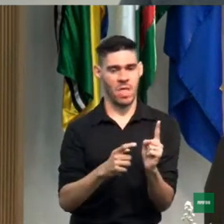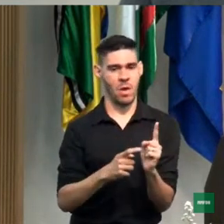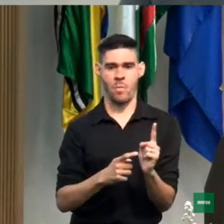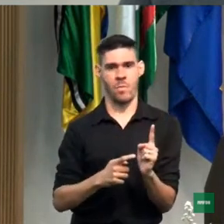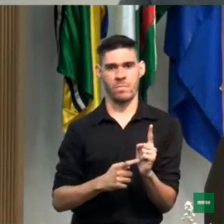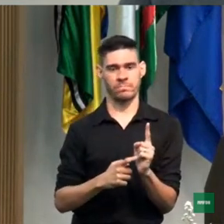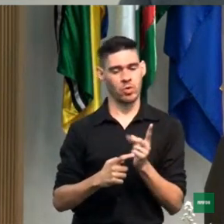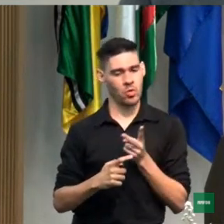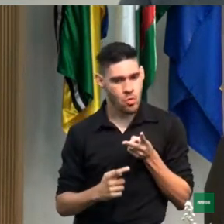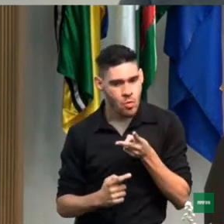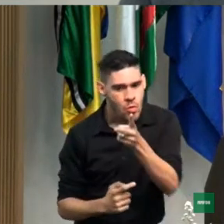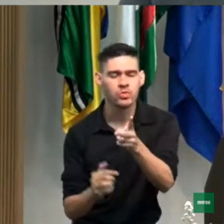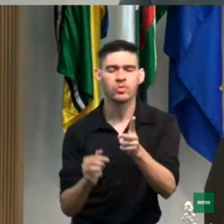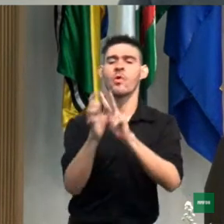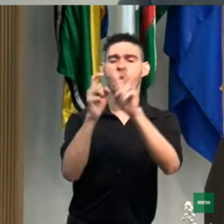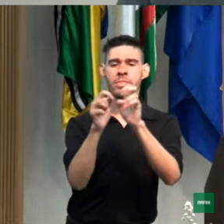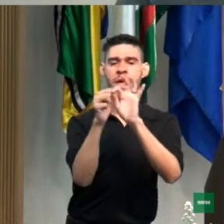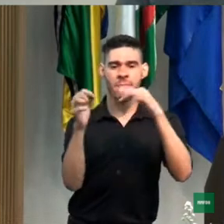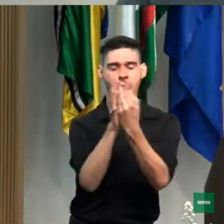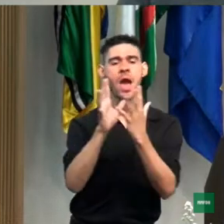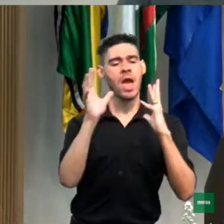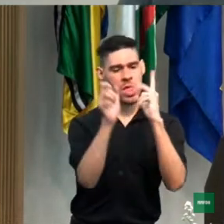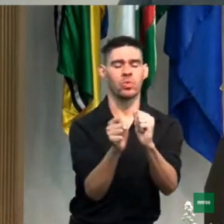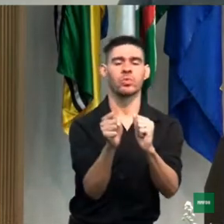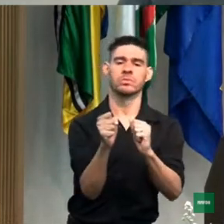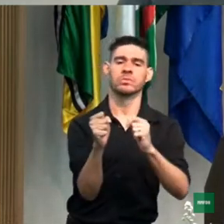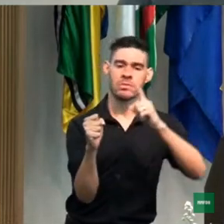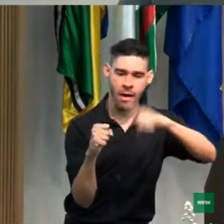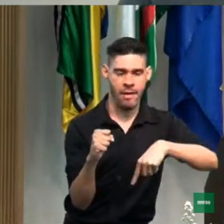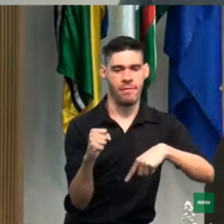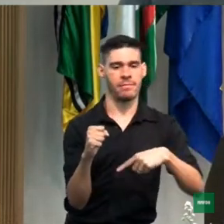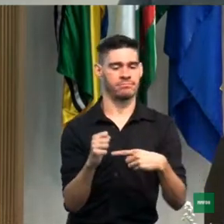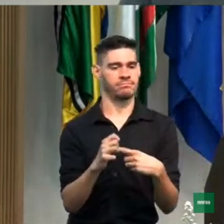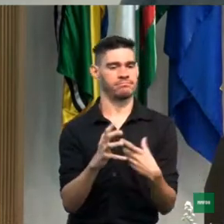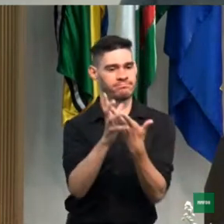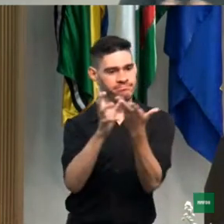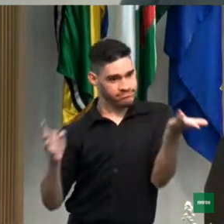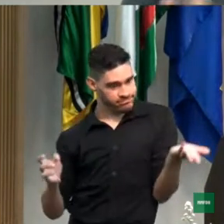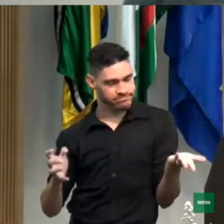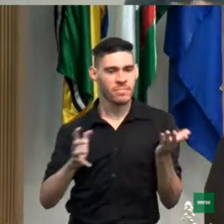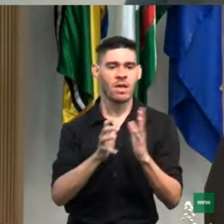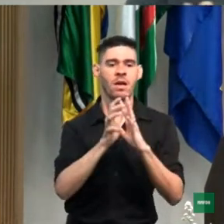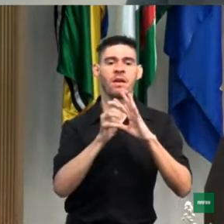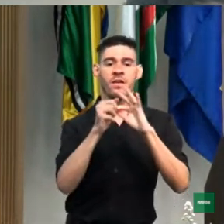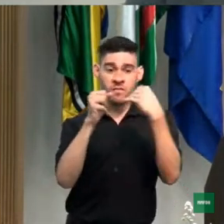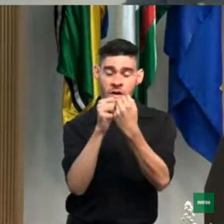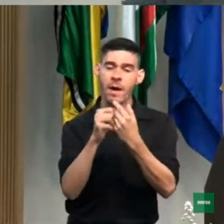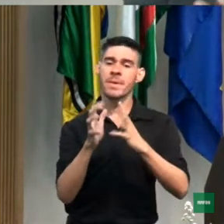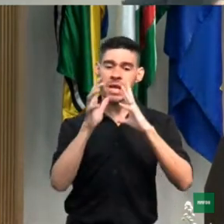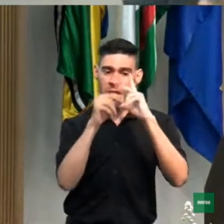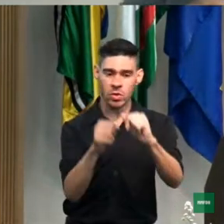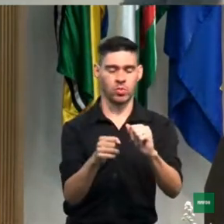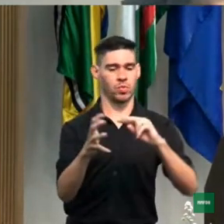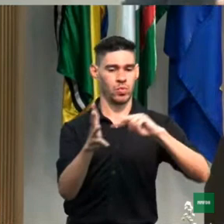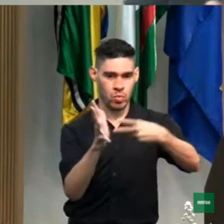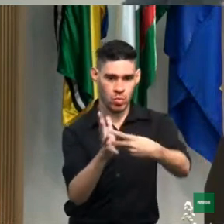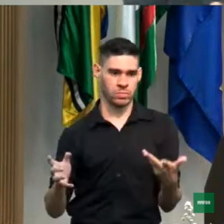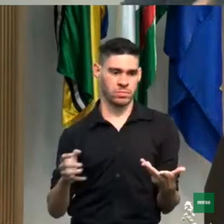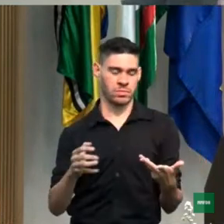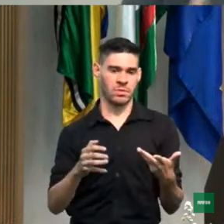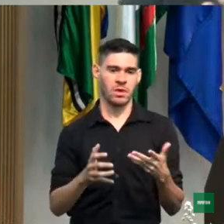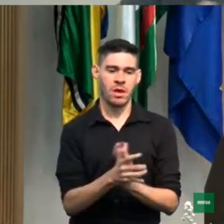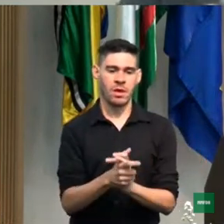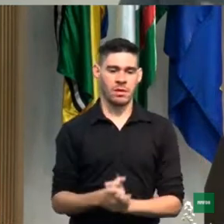é tudo. Família é tudo, senhores. E enquanto a gente não falar o tempo